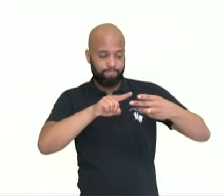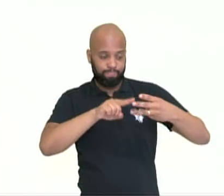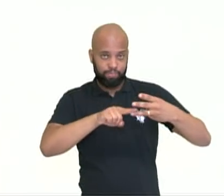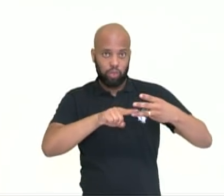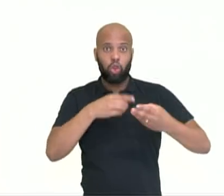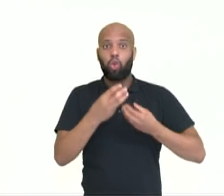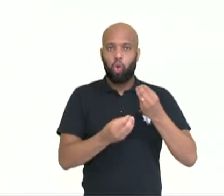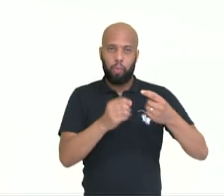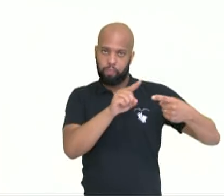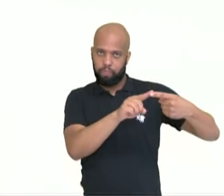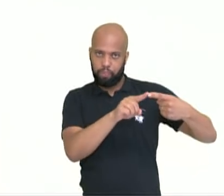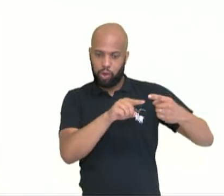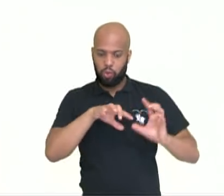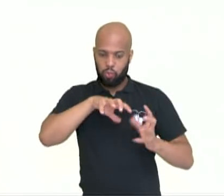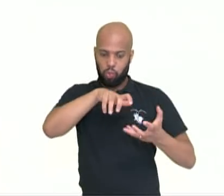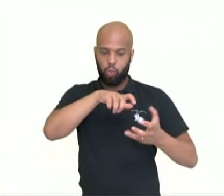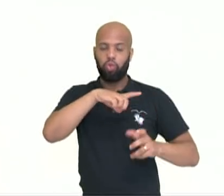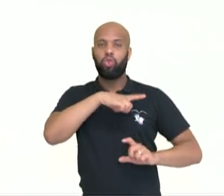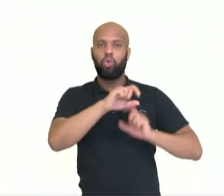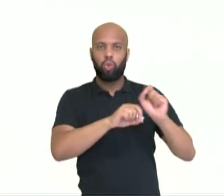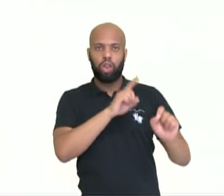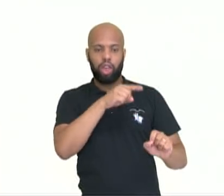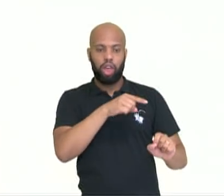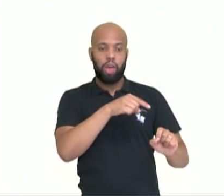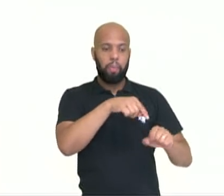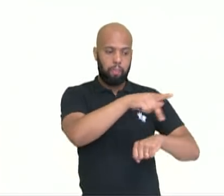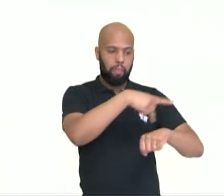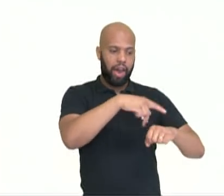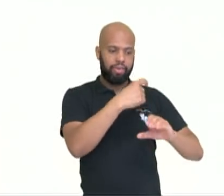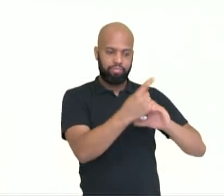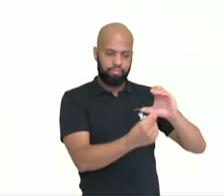onde nós tínhamos o primeiro mundo composto pelos países